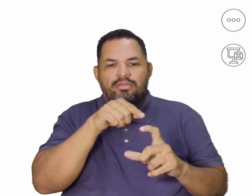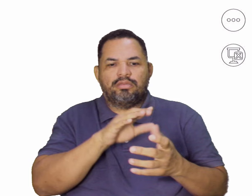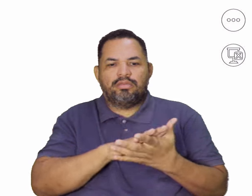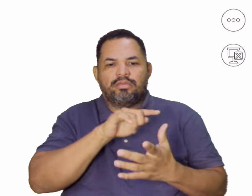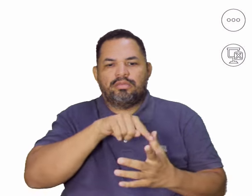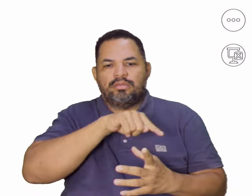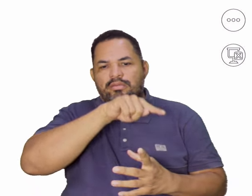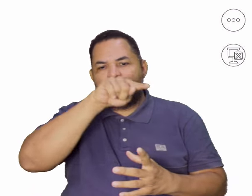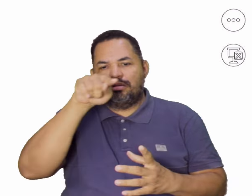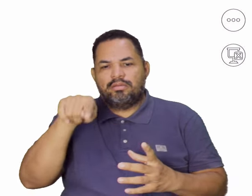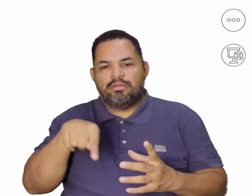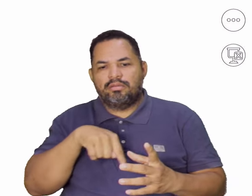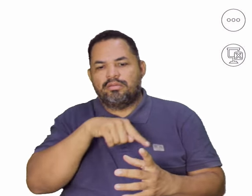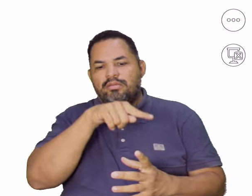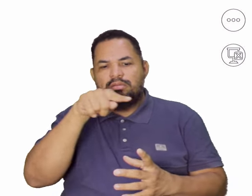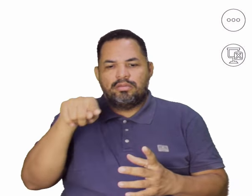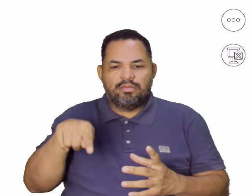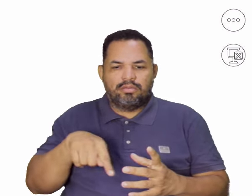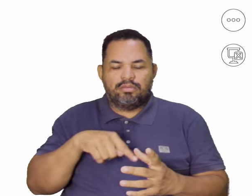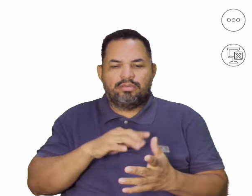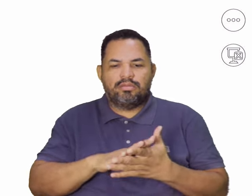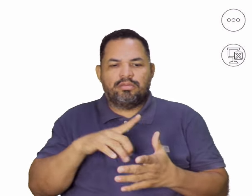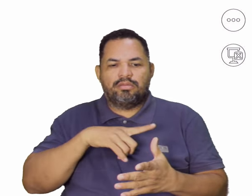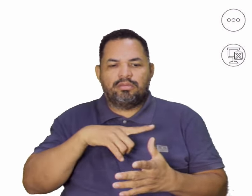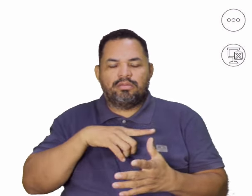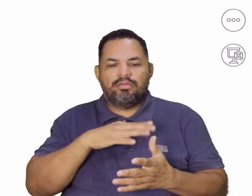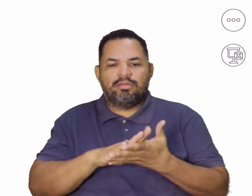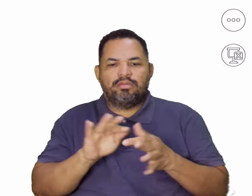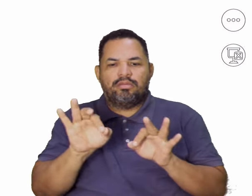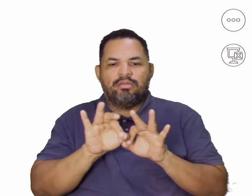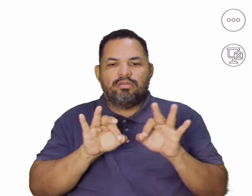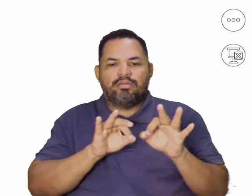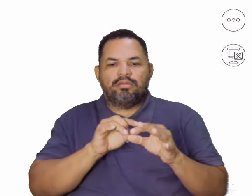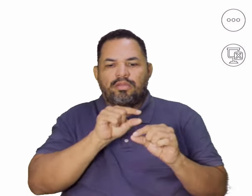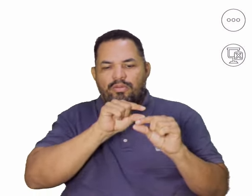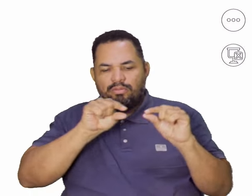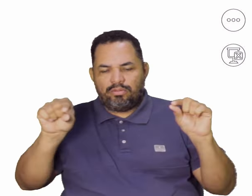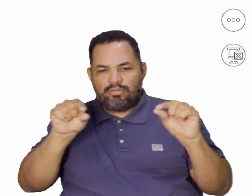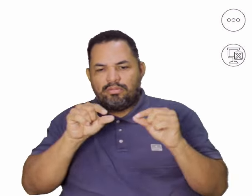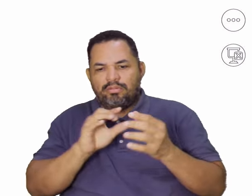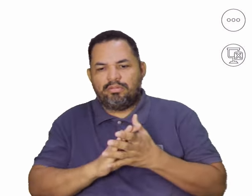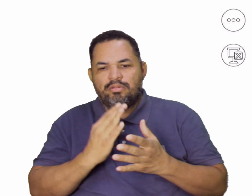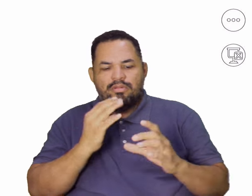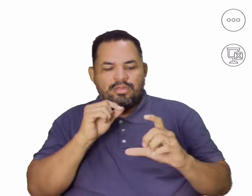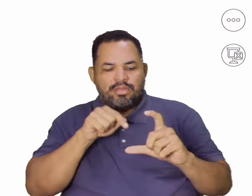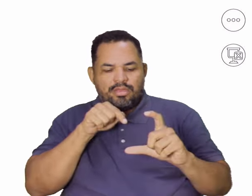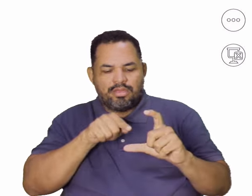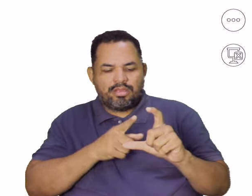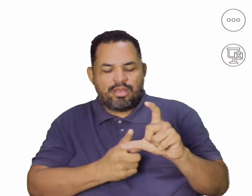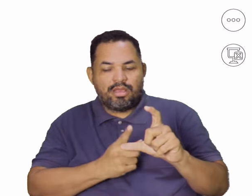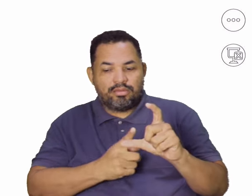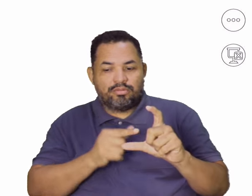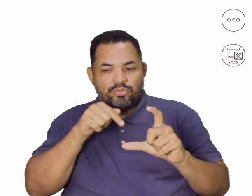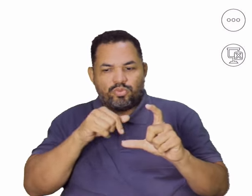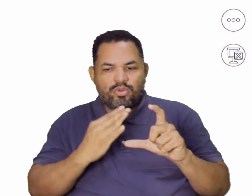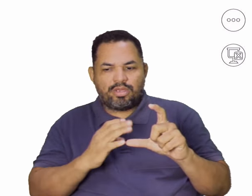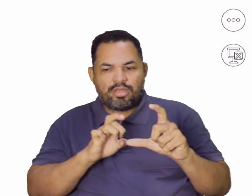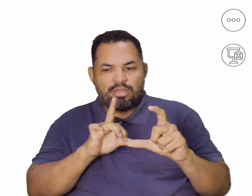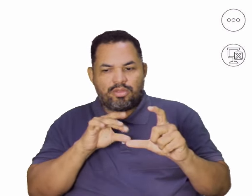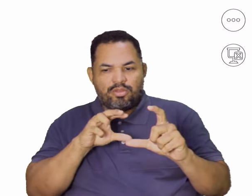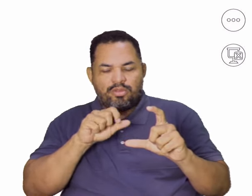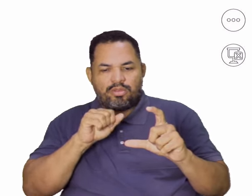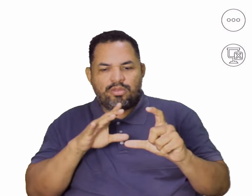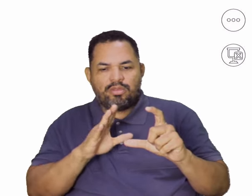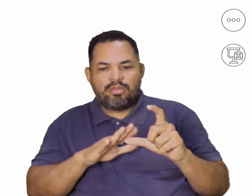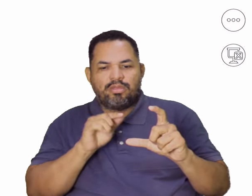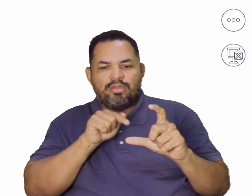vai para a solução isso liberando dois elétrons que vai para o fio metálico já no C do que é positivo o íon